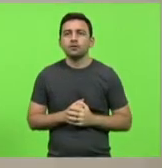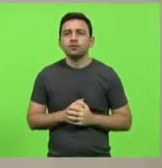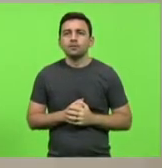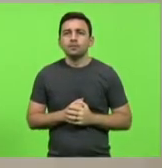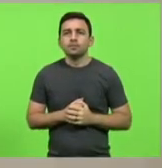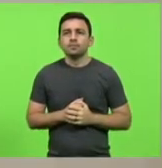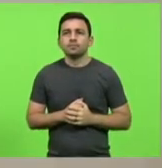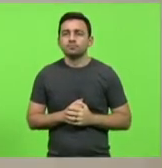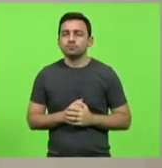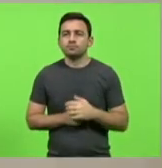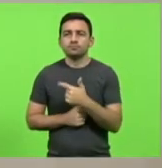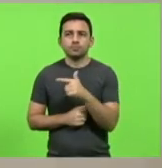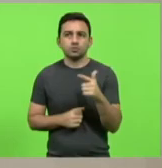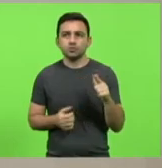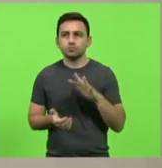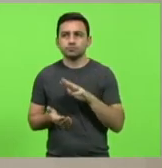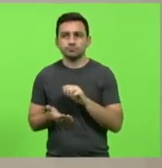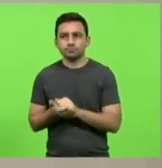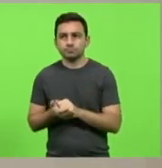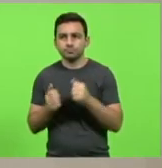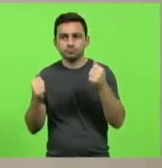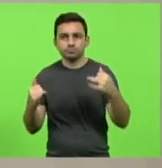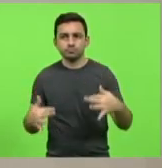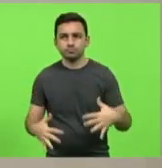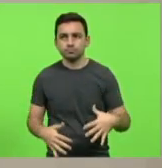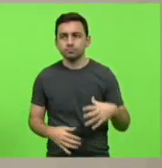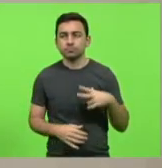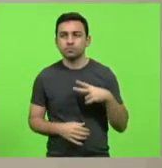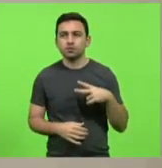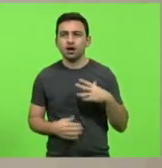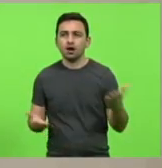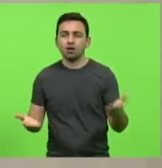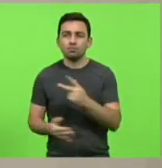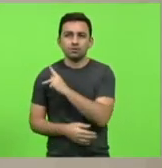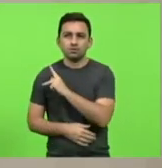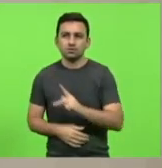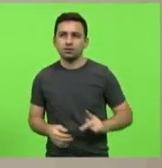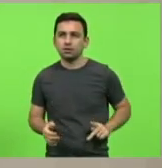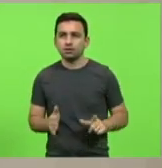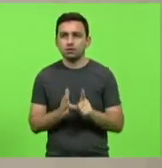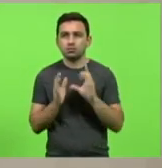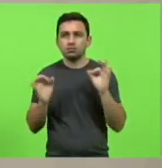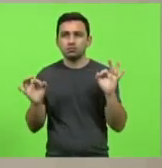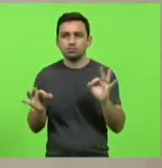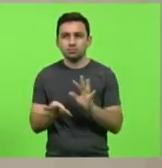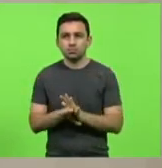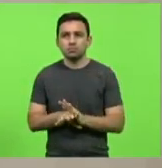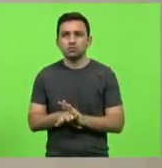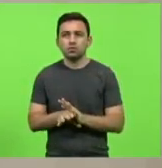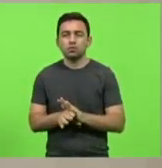Não havendo mais oradores inscritos em explicações pessoais, esta presidência, antes de encerrar a presente sessão,